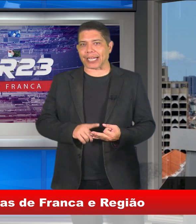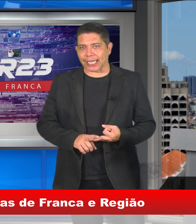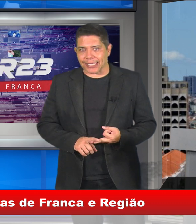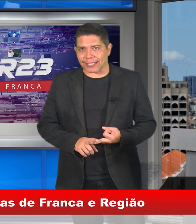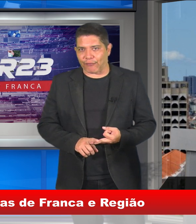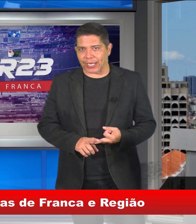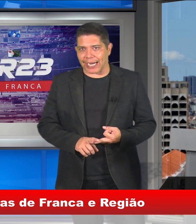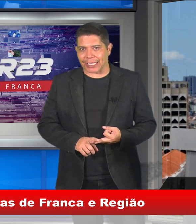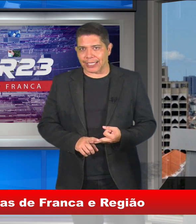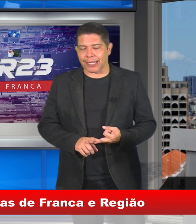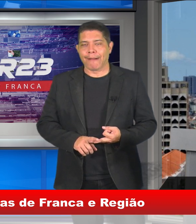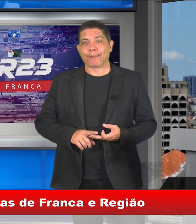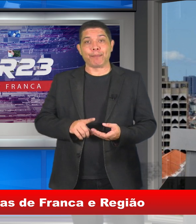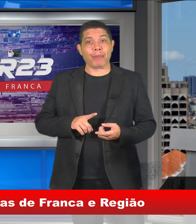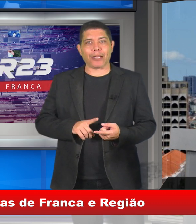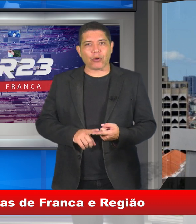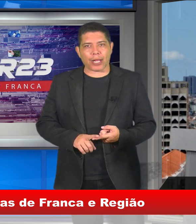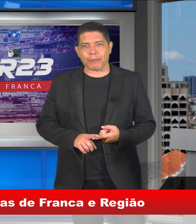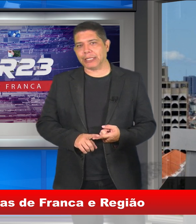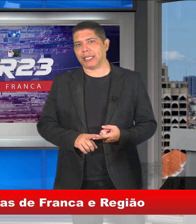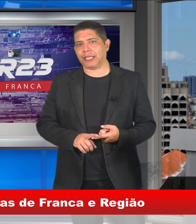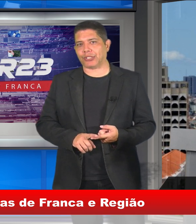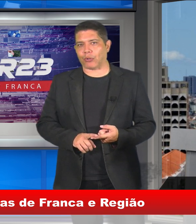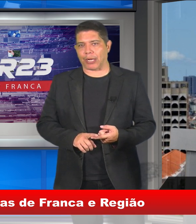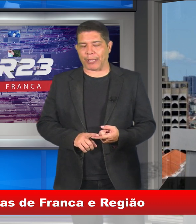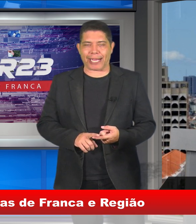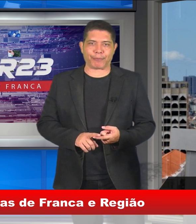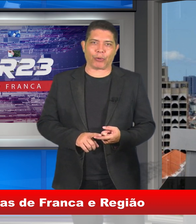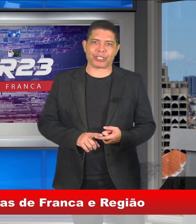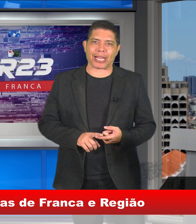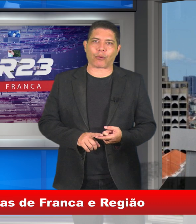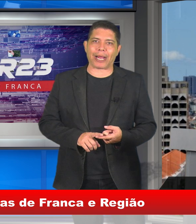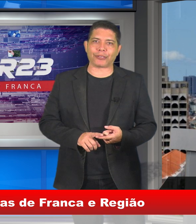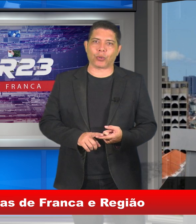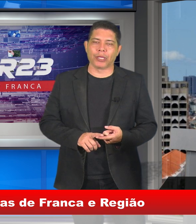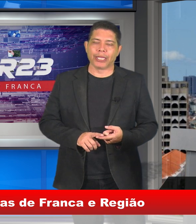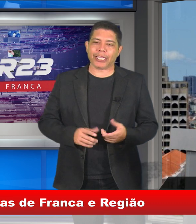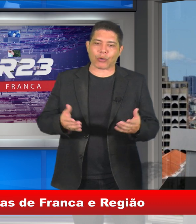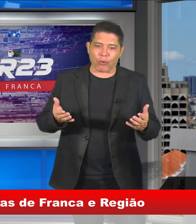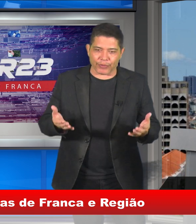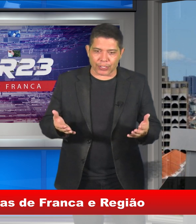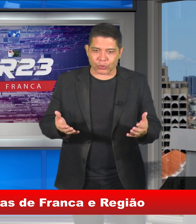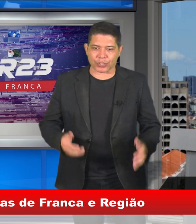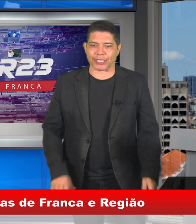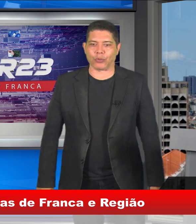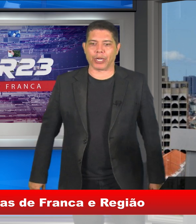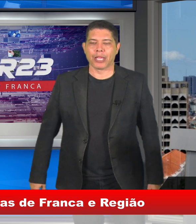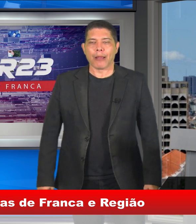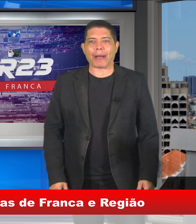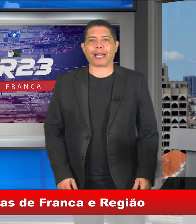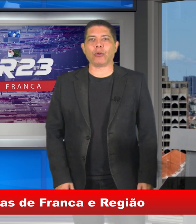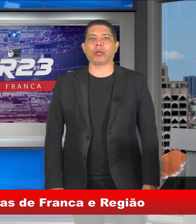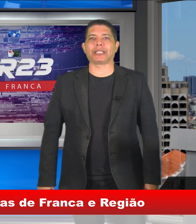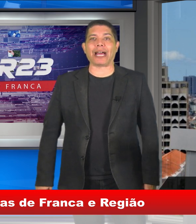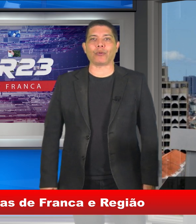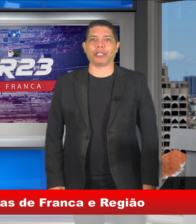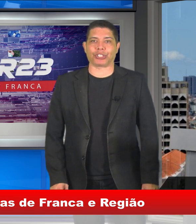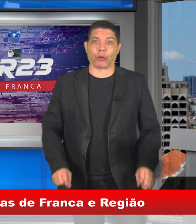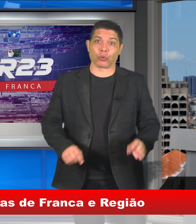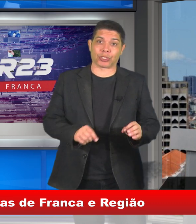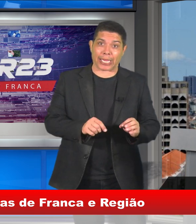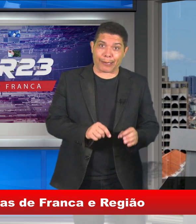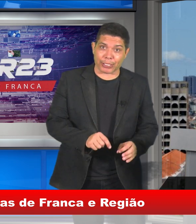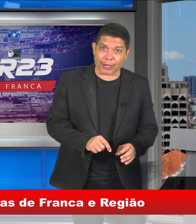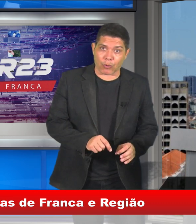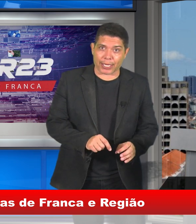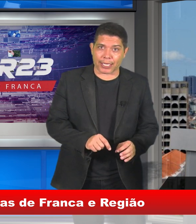está classificada, melhor mandante do Campeonato Paulista 4, e convida o torcedor para lotar o lanchão